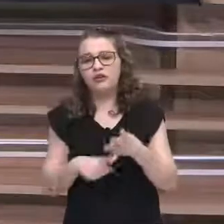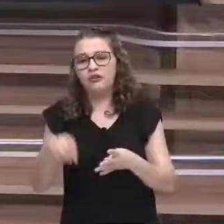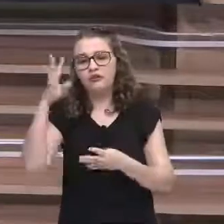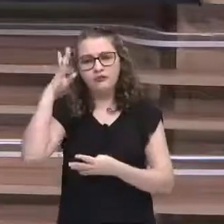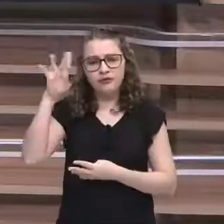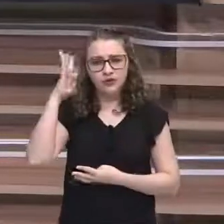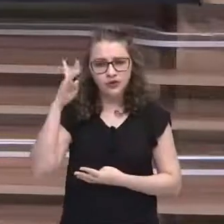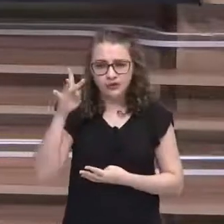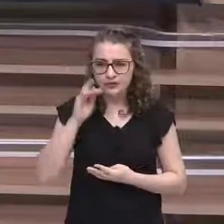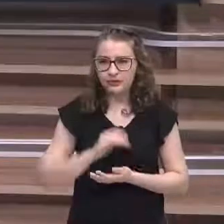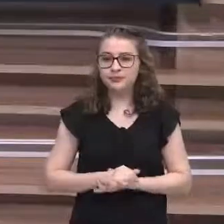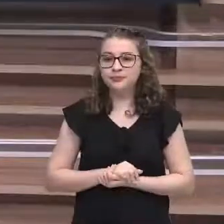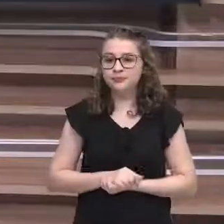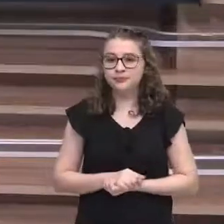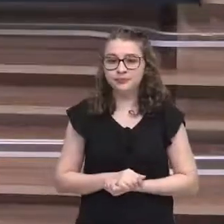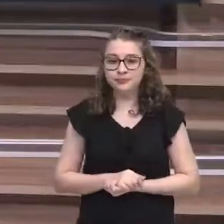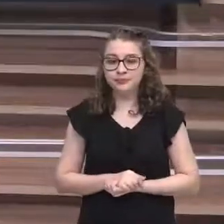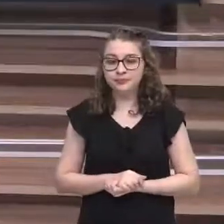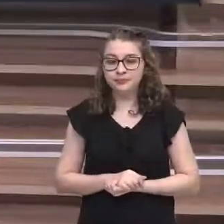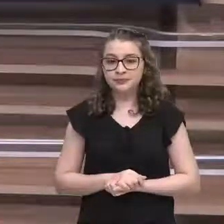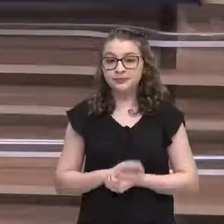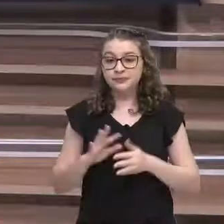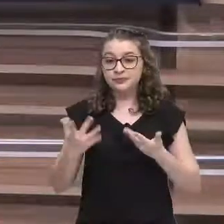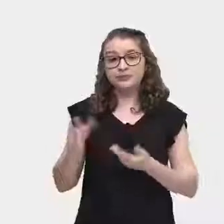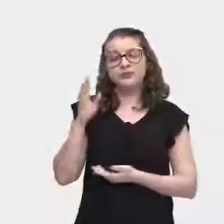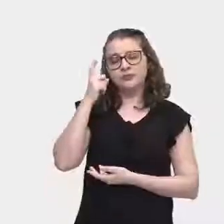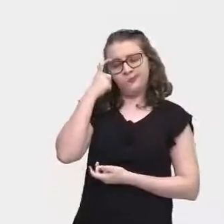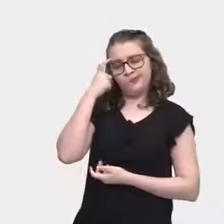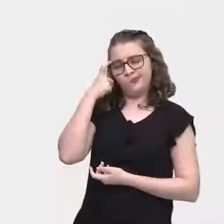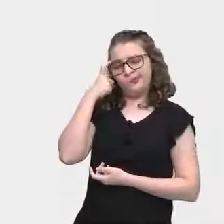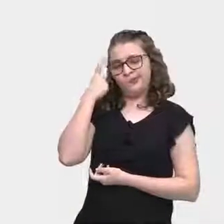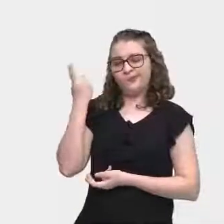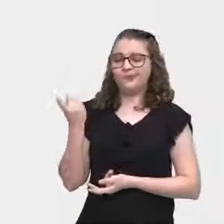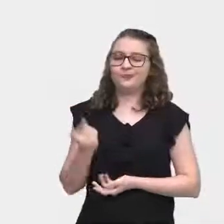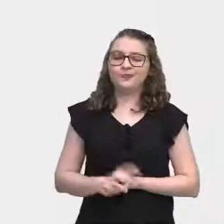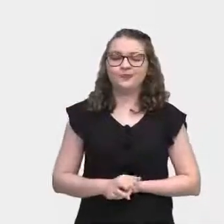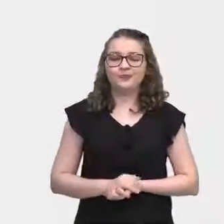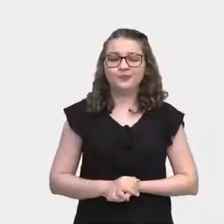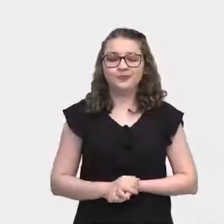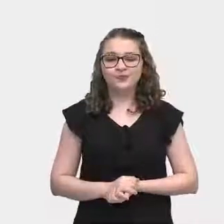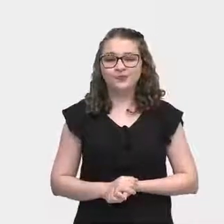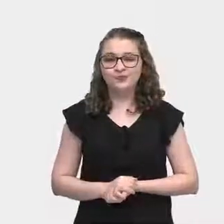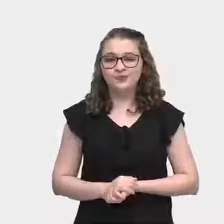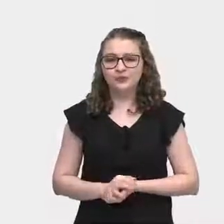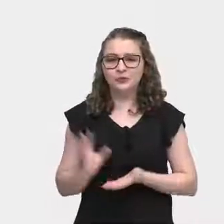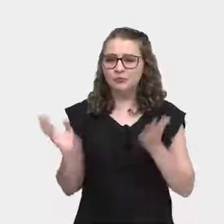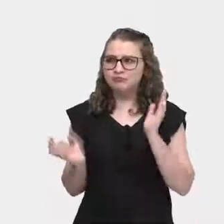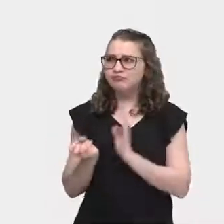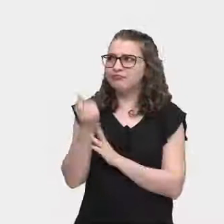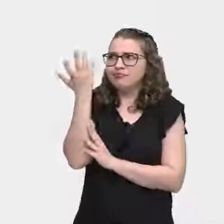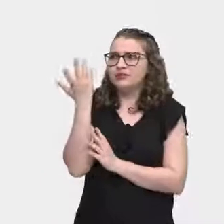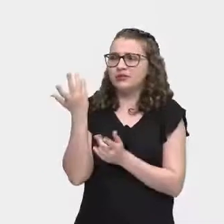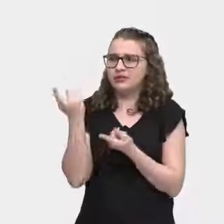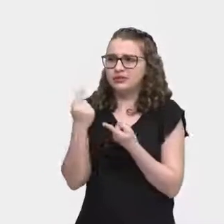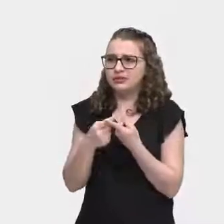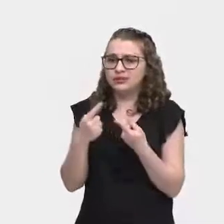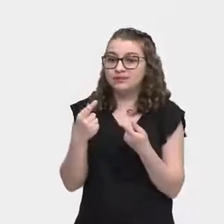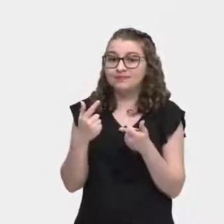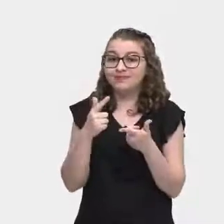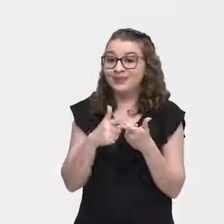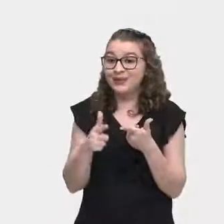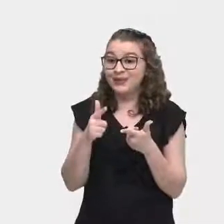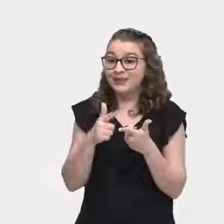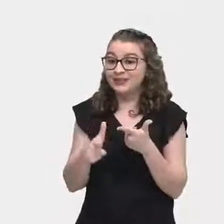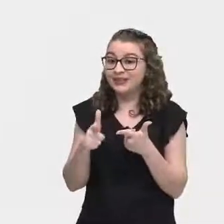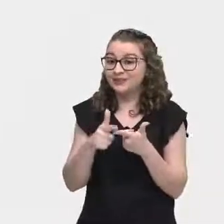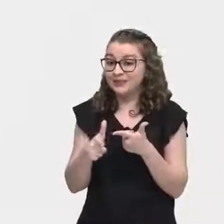tá bom? Continuando aí, ó, nossa reflexão. O que que surgiu então? Surgiu um problema. Então você